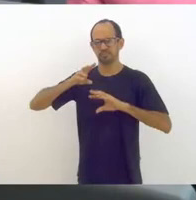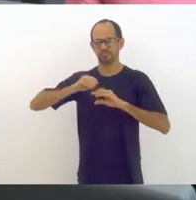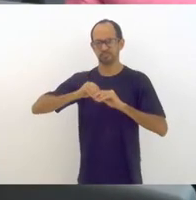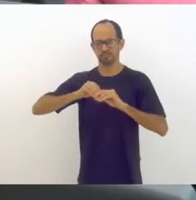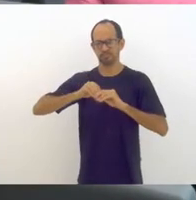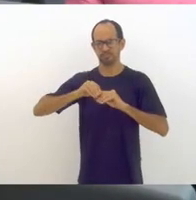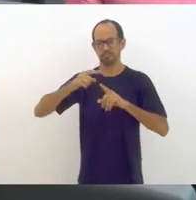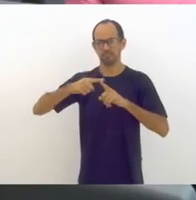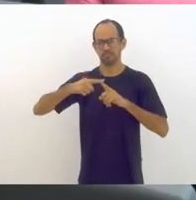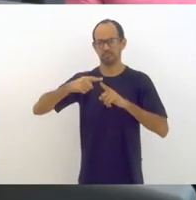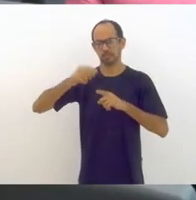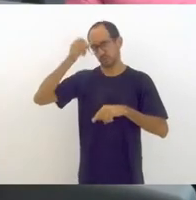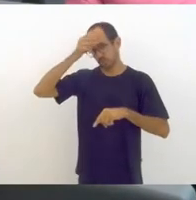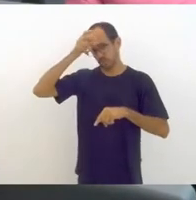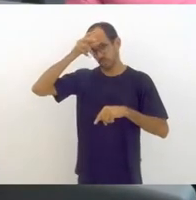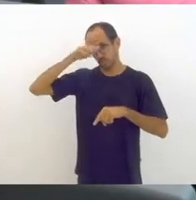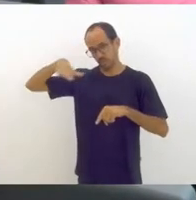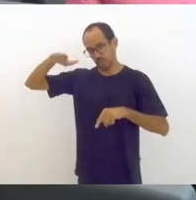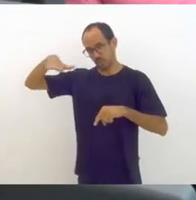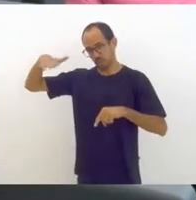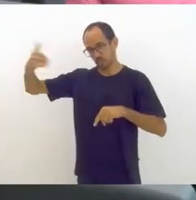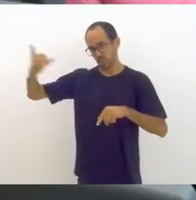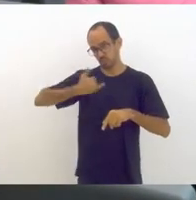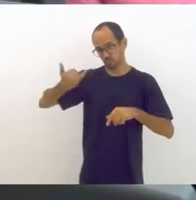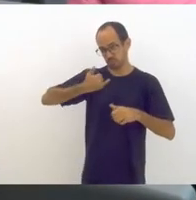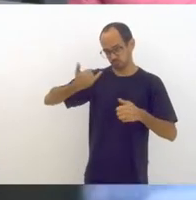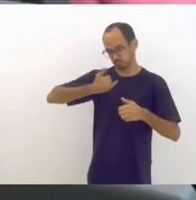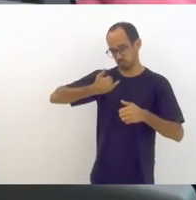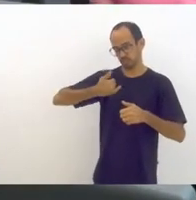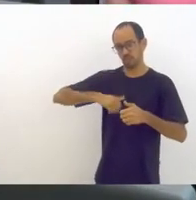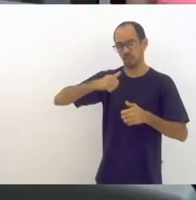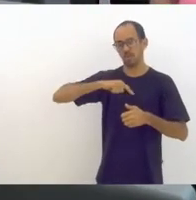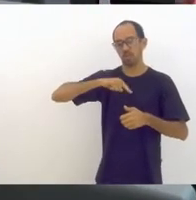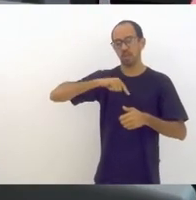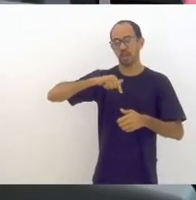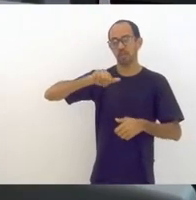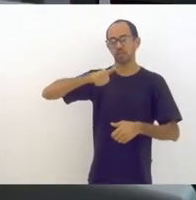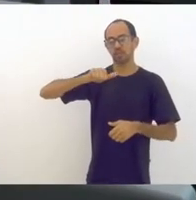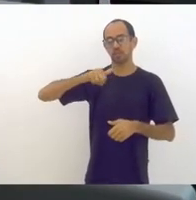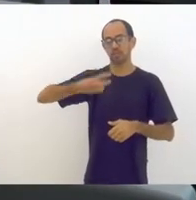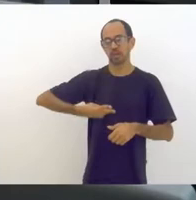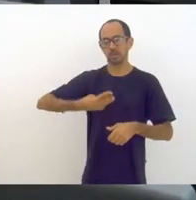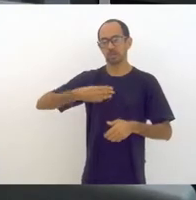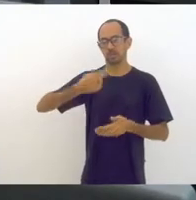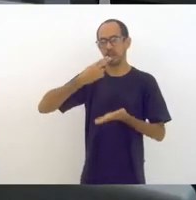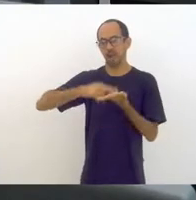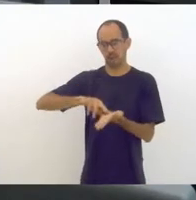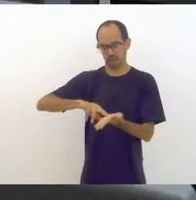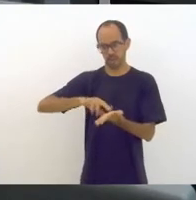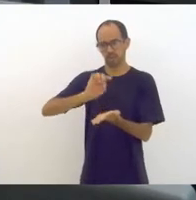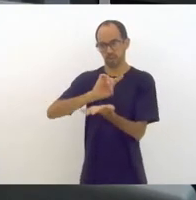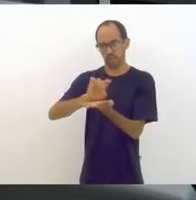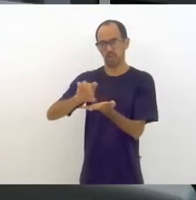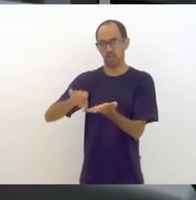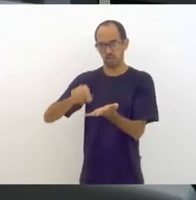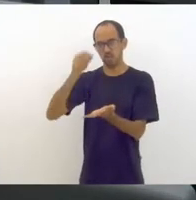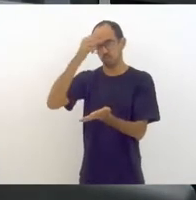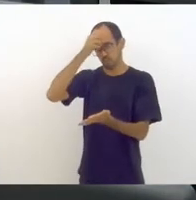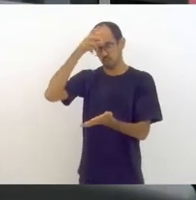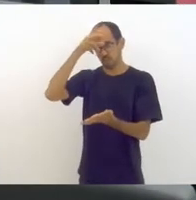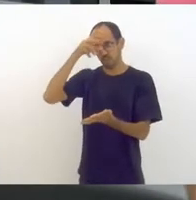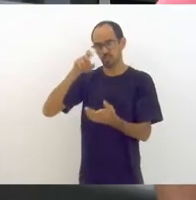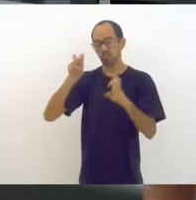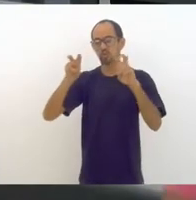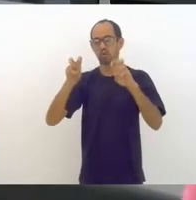procurado pelos prefeitos da região. Tenho 13 cartas de cada município em relação à